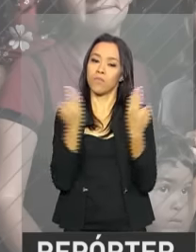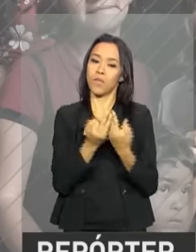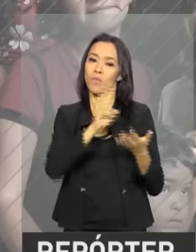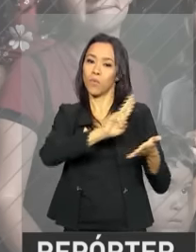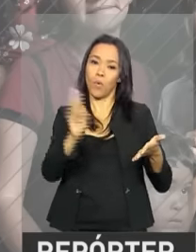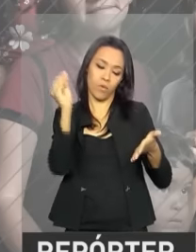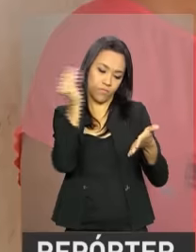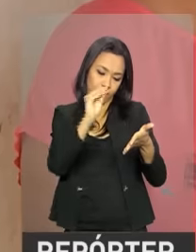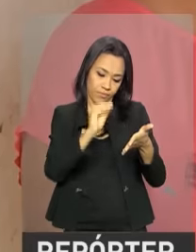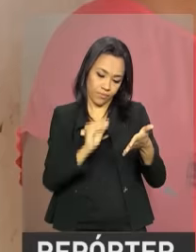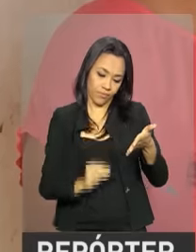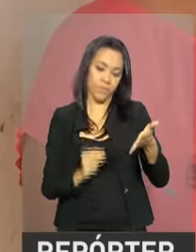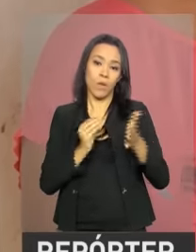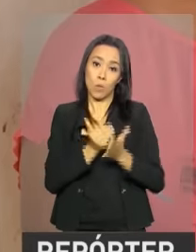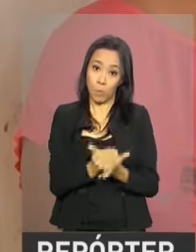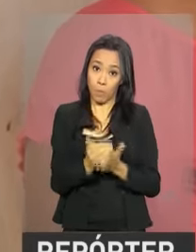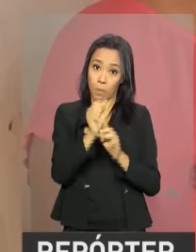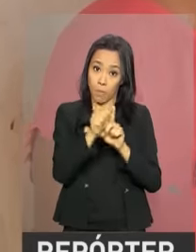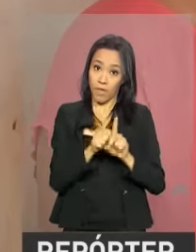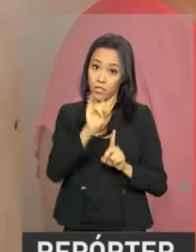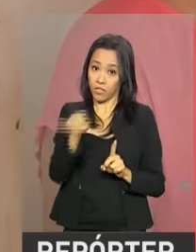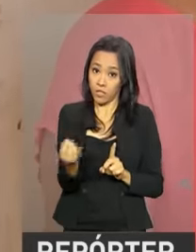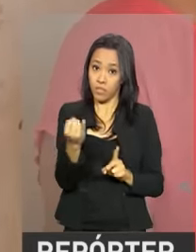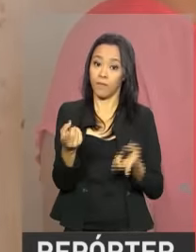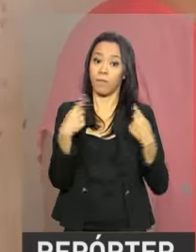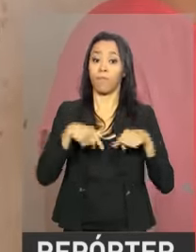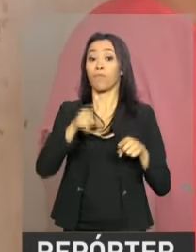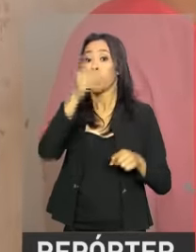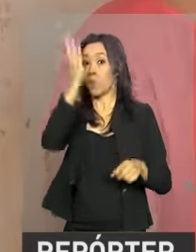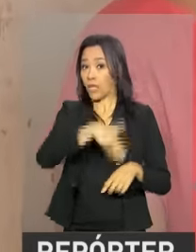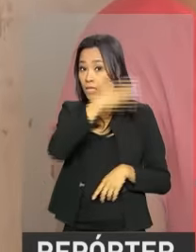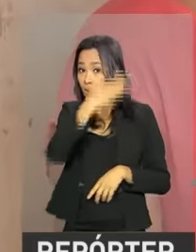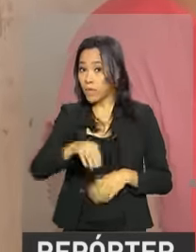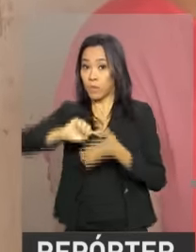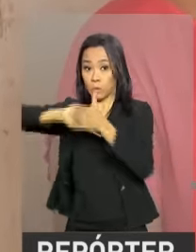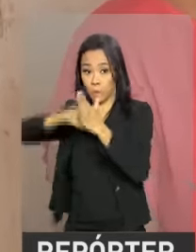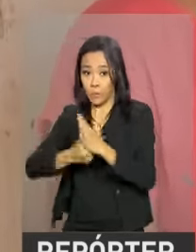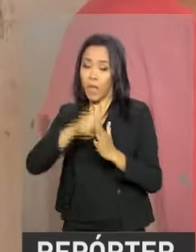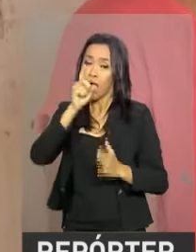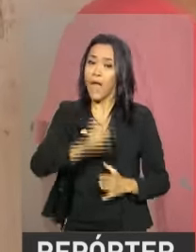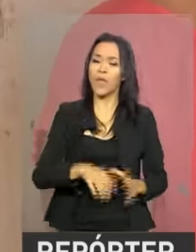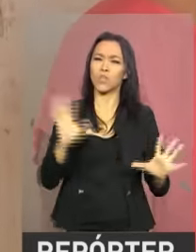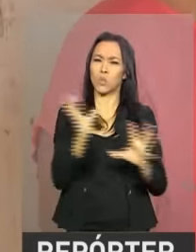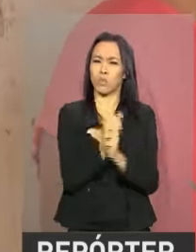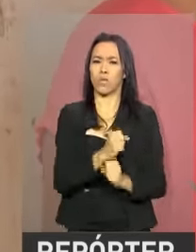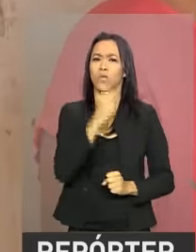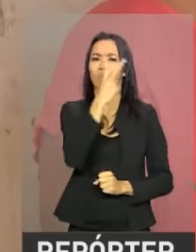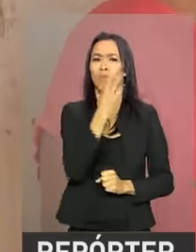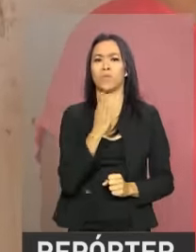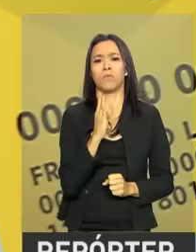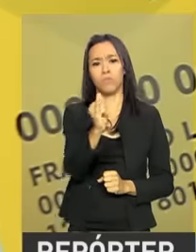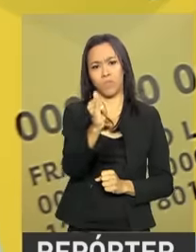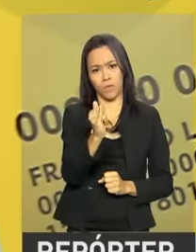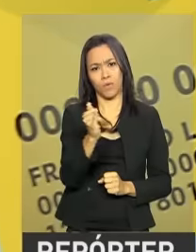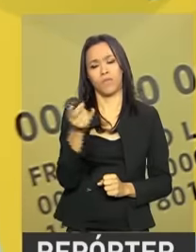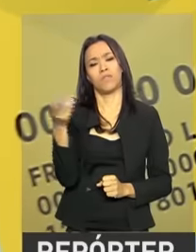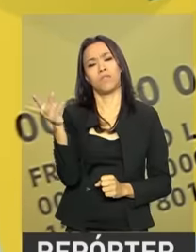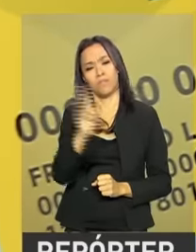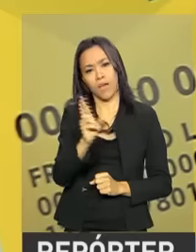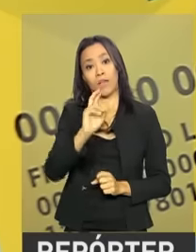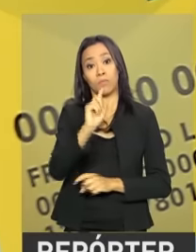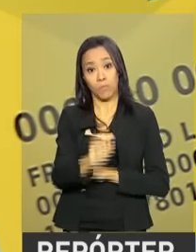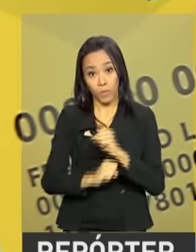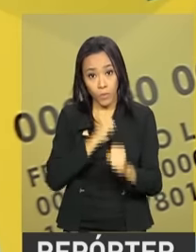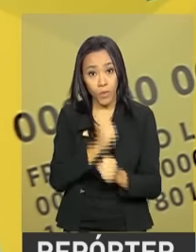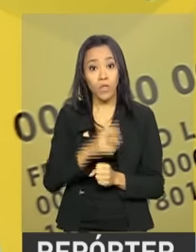Janeiro do ano que vem o impacto nos bloqueios e cancelamentos será de quase R bilhões meis por ano só em